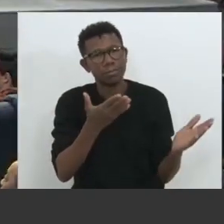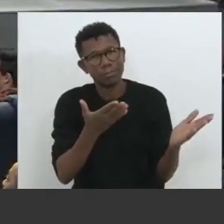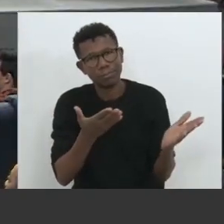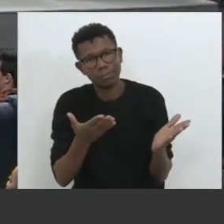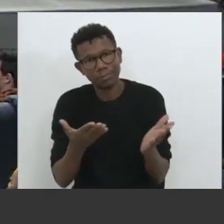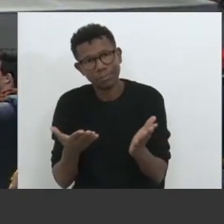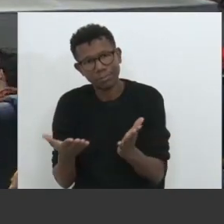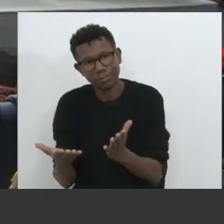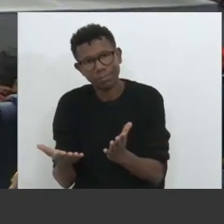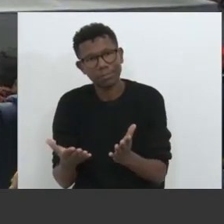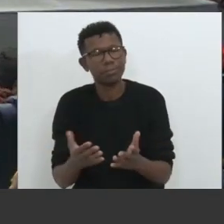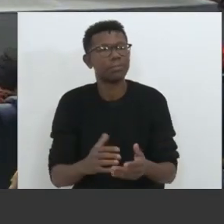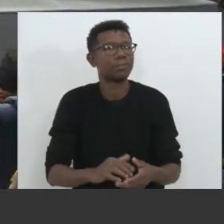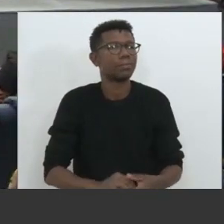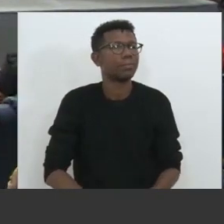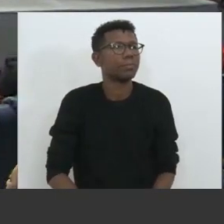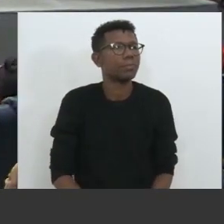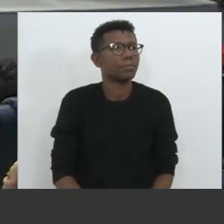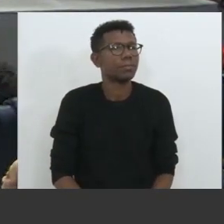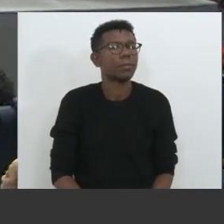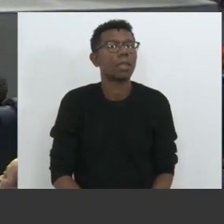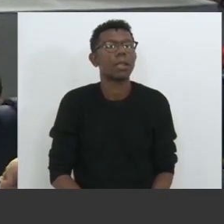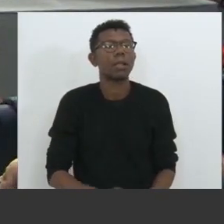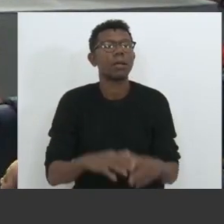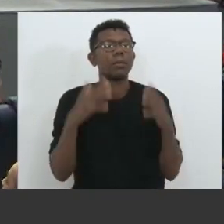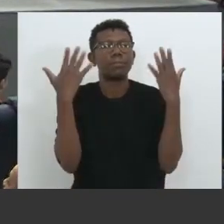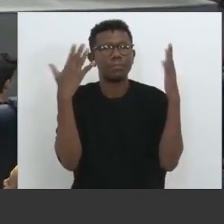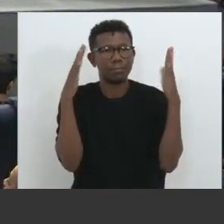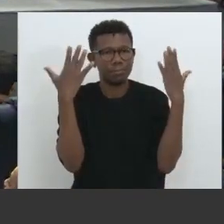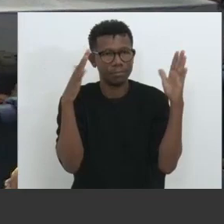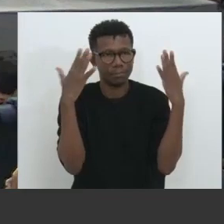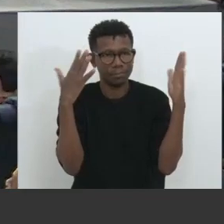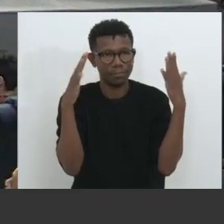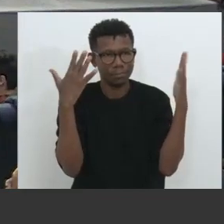Celestino vamos receber o Geraldo com a salva de